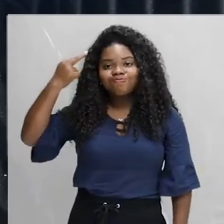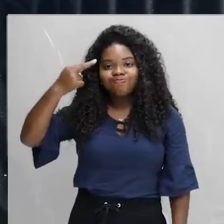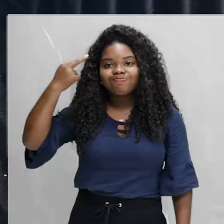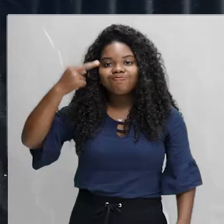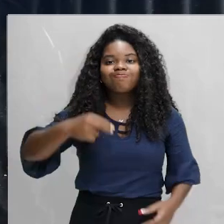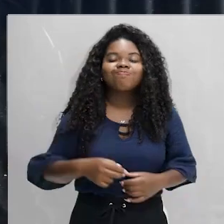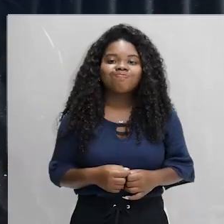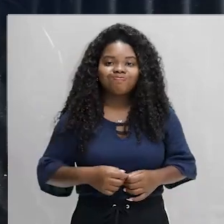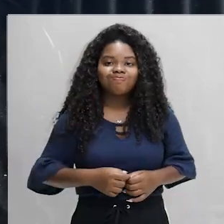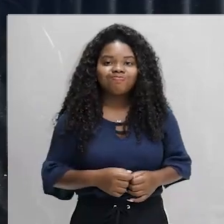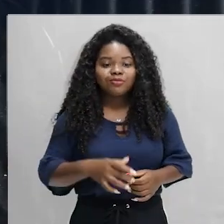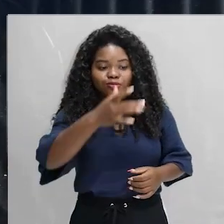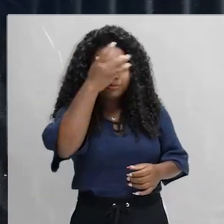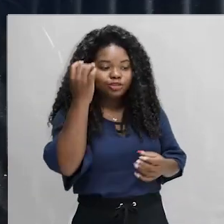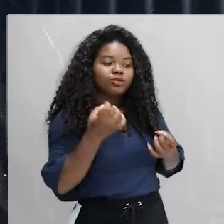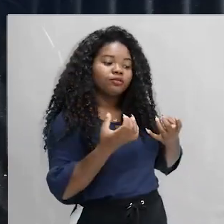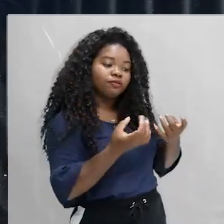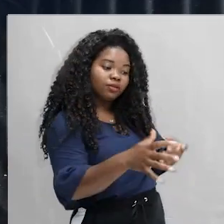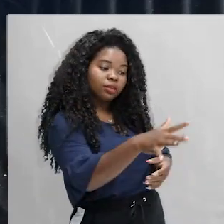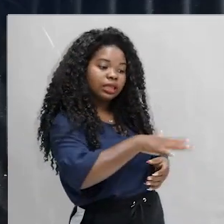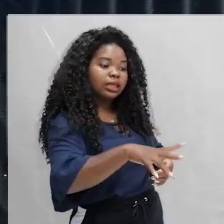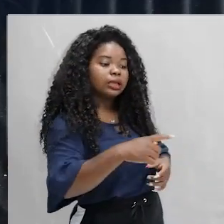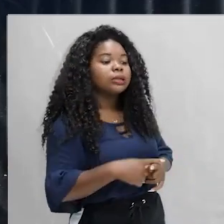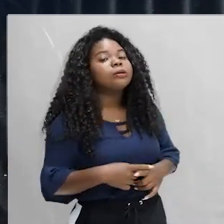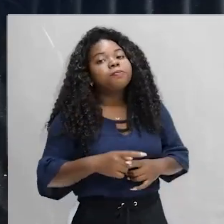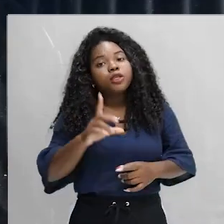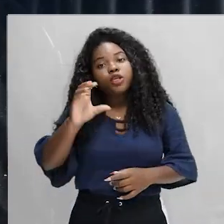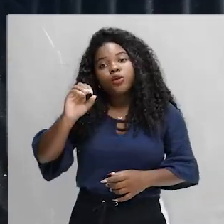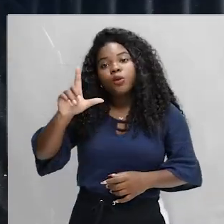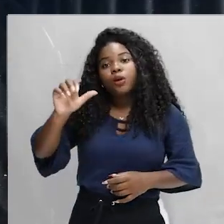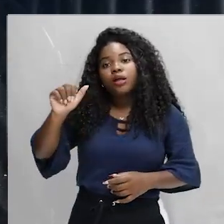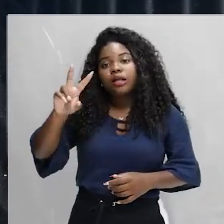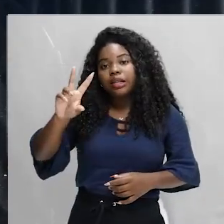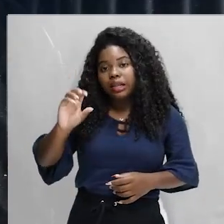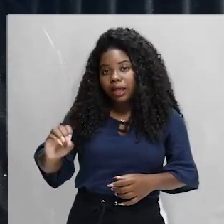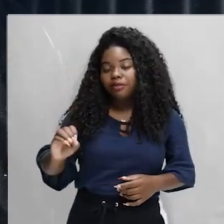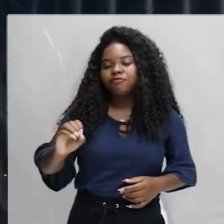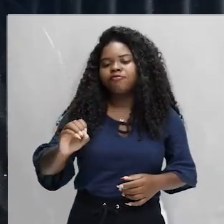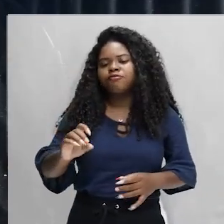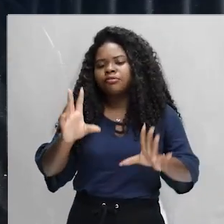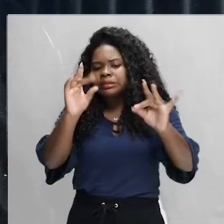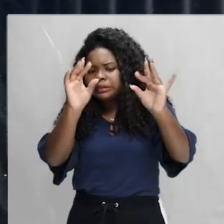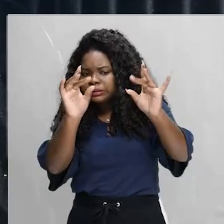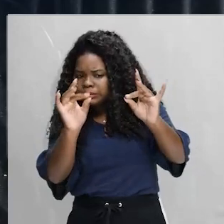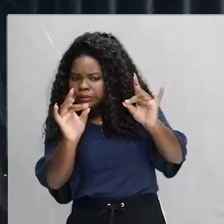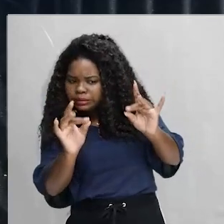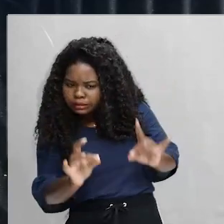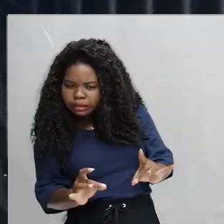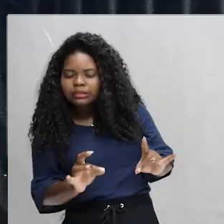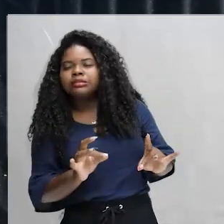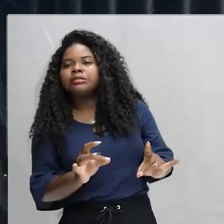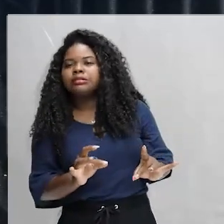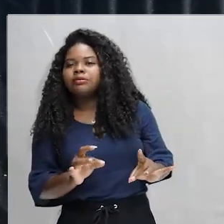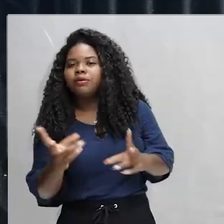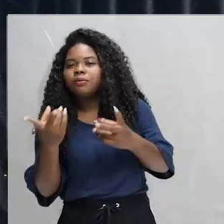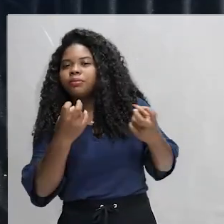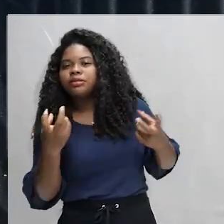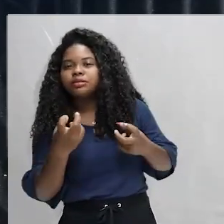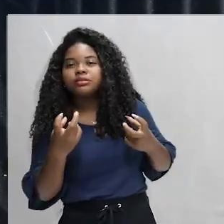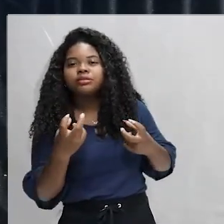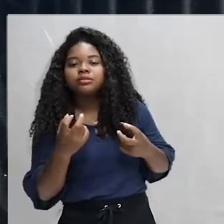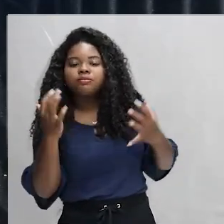vender o sítio, o Olavo Bilac como poeta, e o poeta tem um olhar poético das coisas, conseguiu